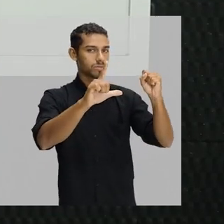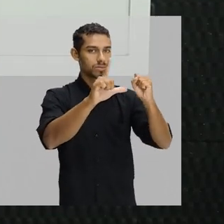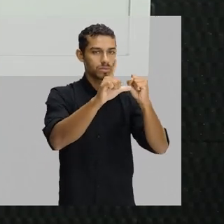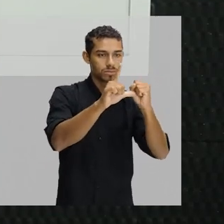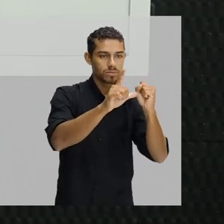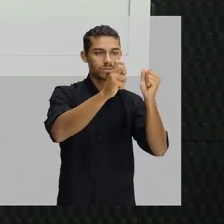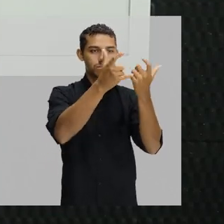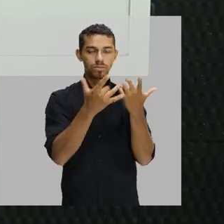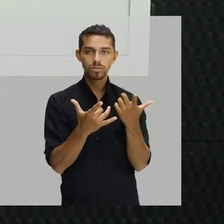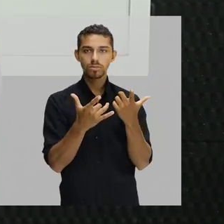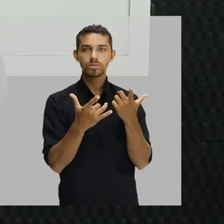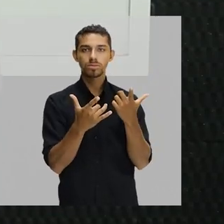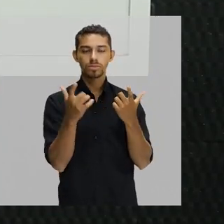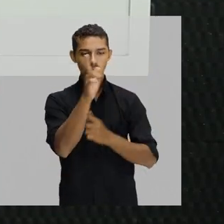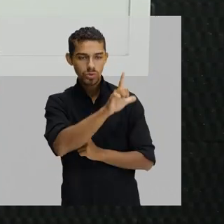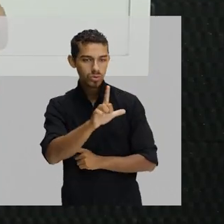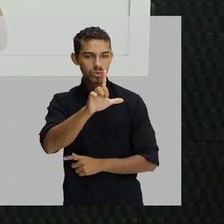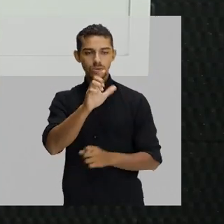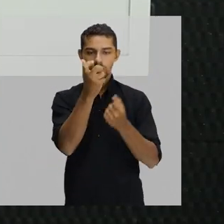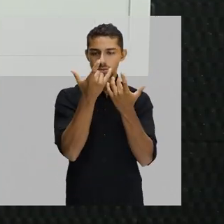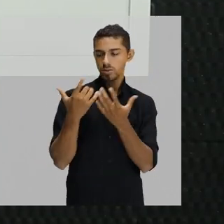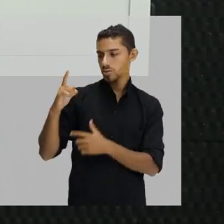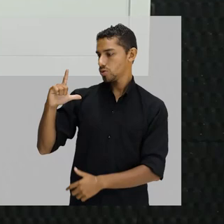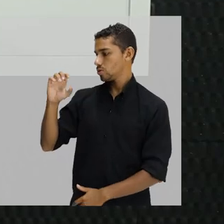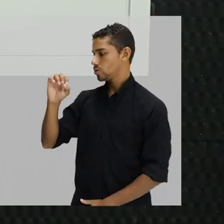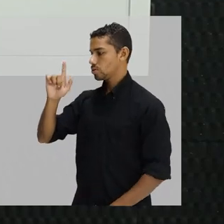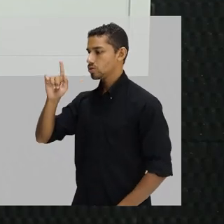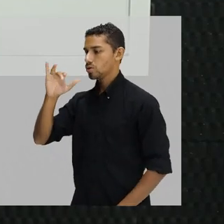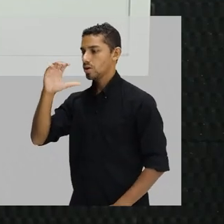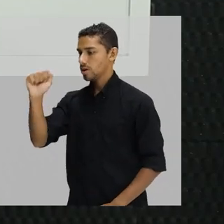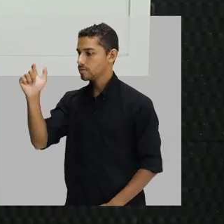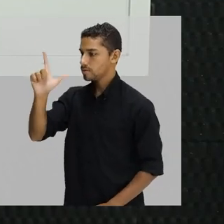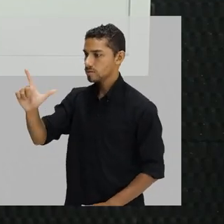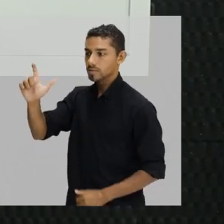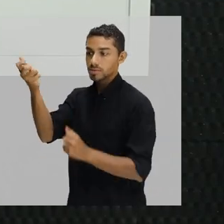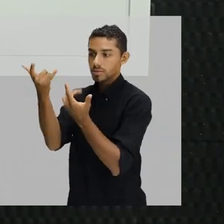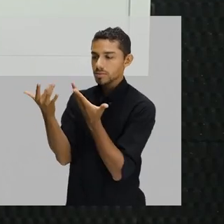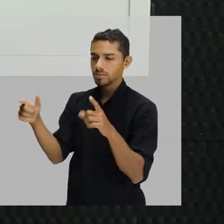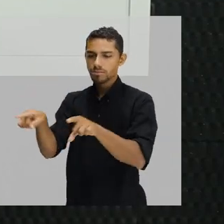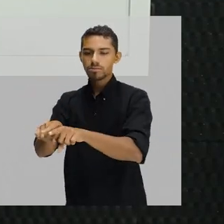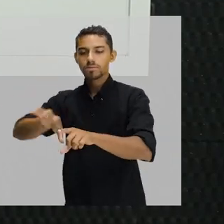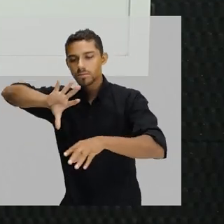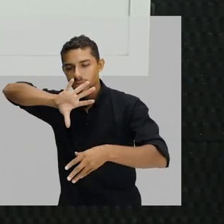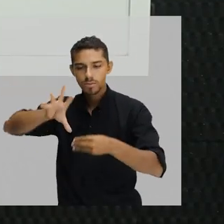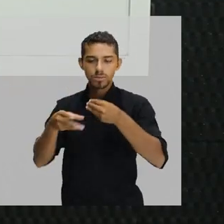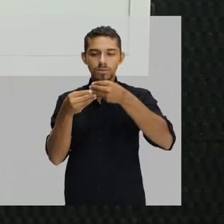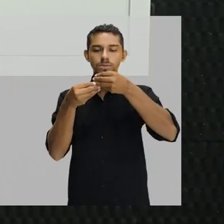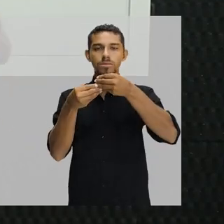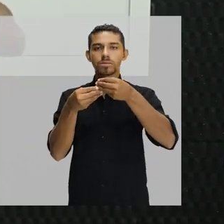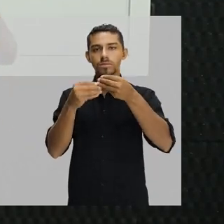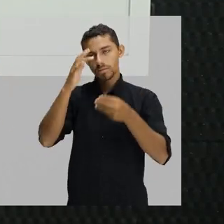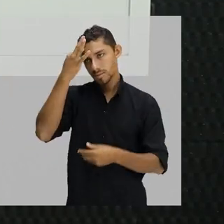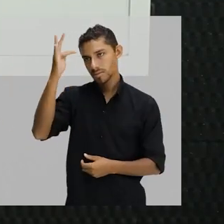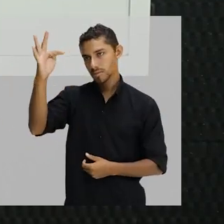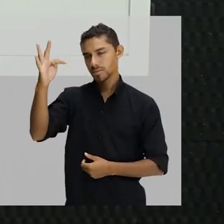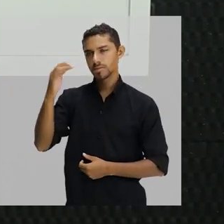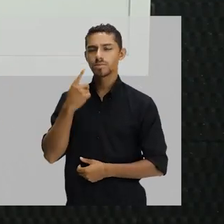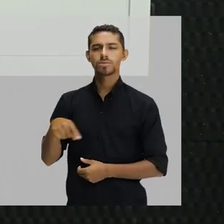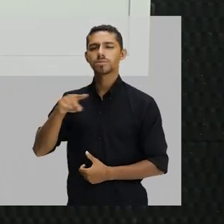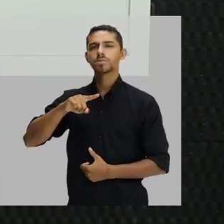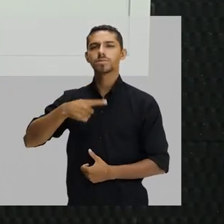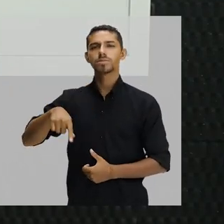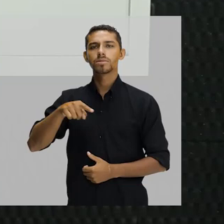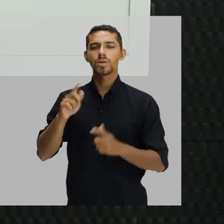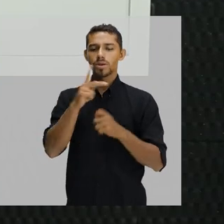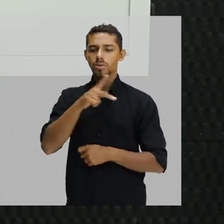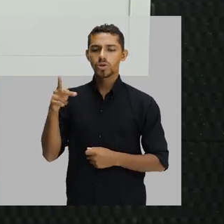aí. Encaixa como uma luva. Então a filosofia vai contribuir muito para você. Mas vem aquele pedido de sempre. O professor